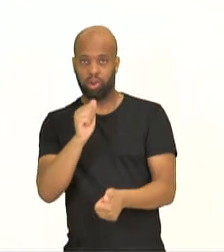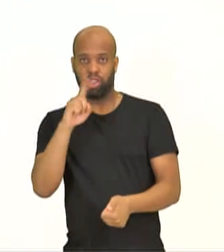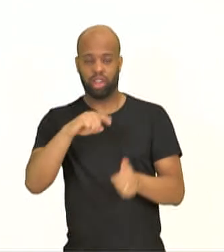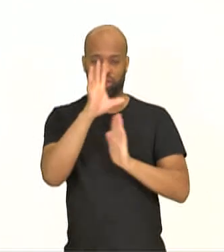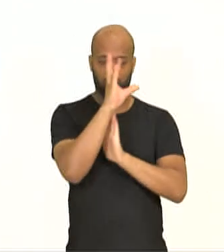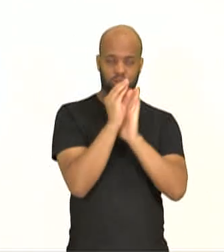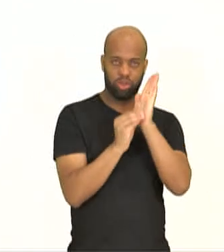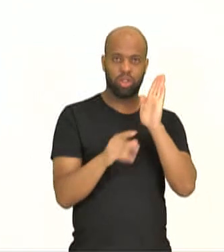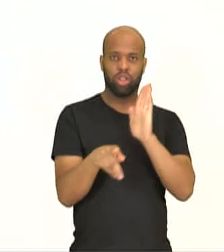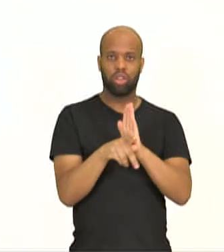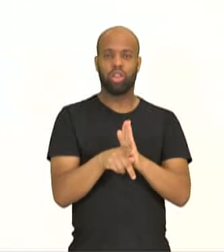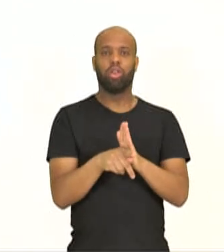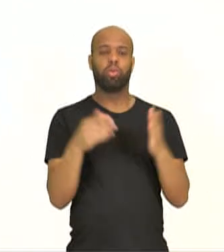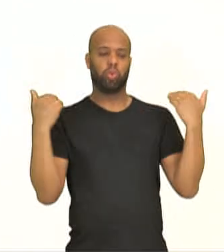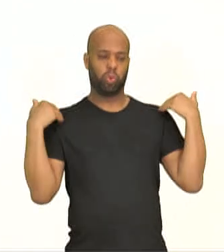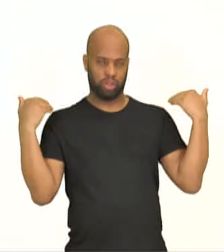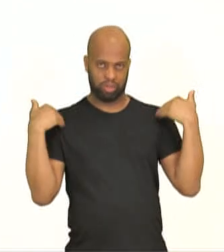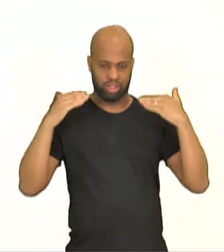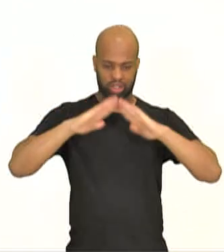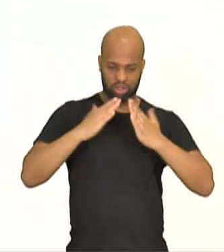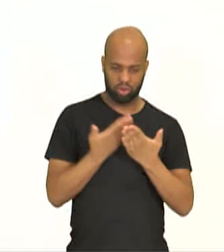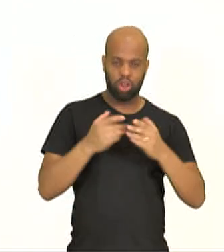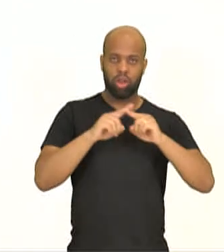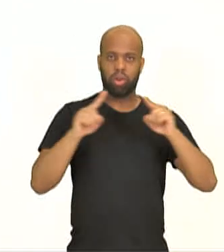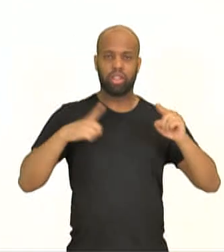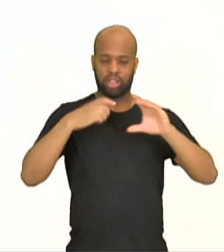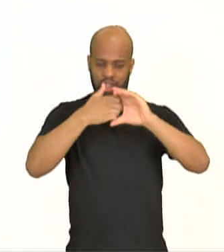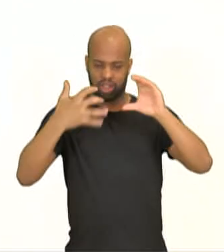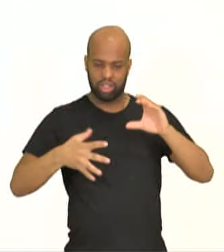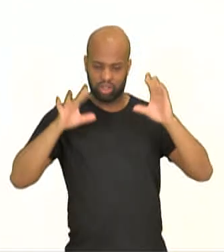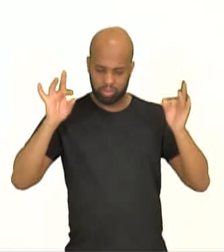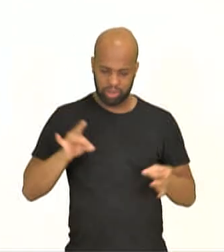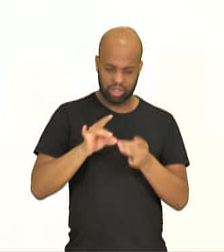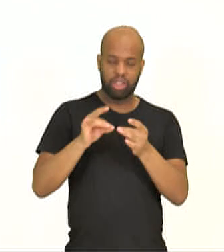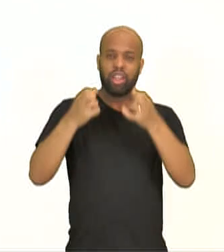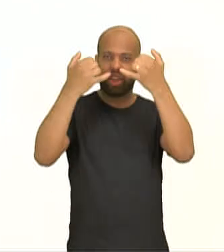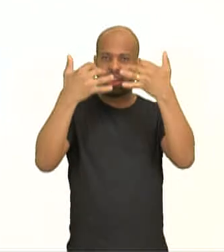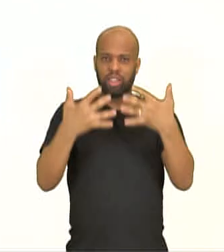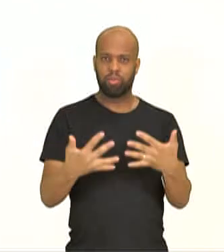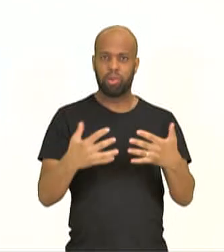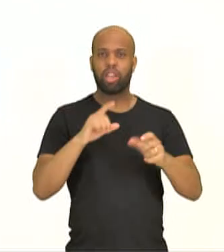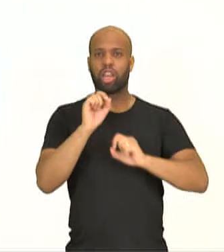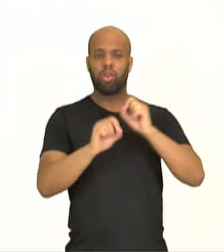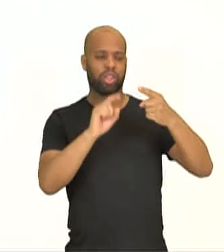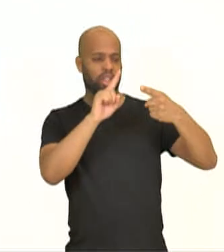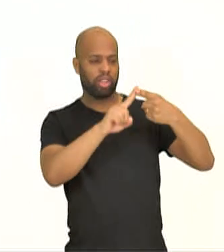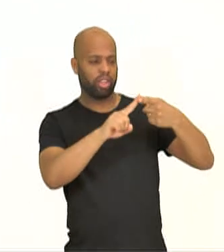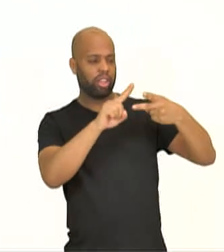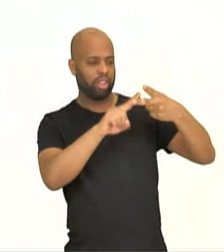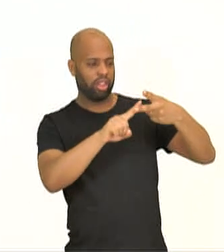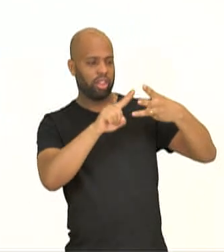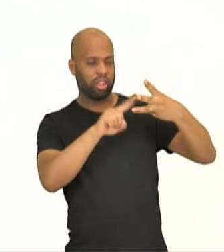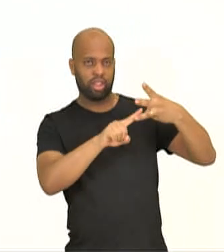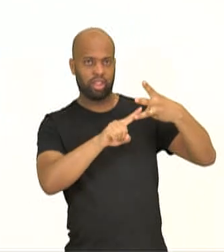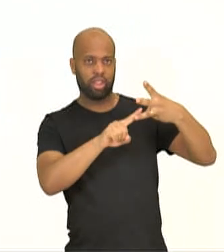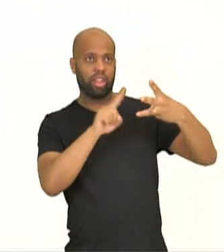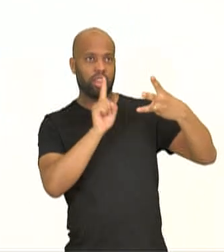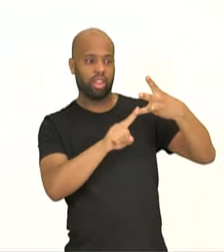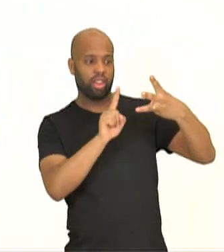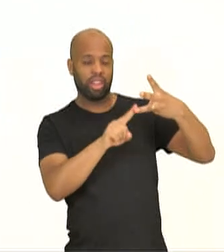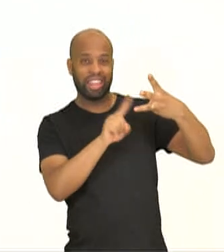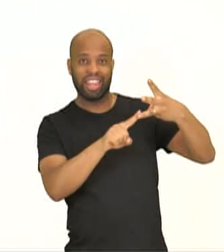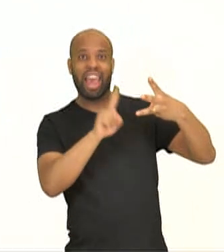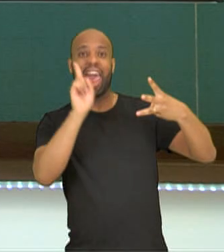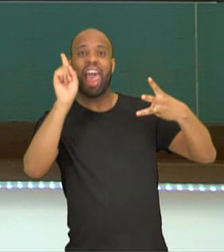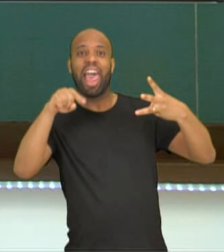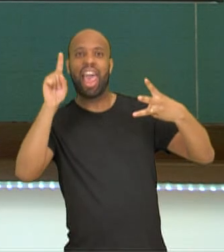escolar, porém apresentam características específicas. Explique o que faz uma modalidade ser considerada esporte e não